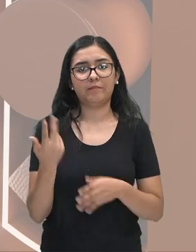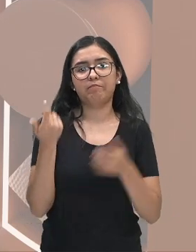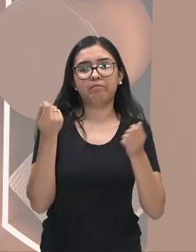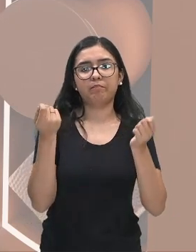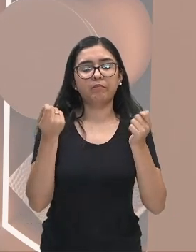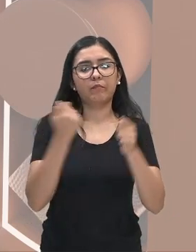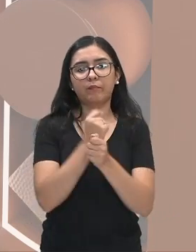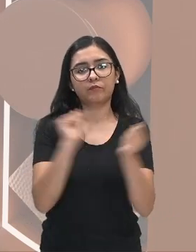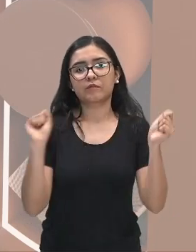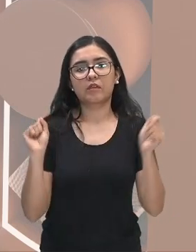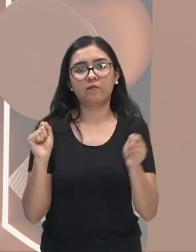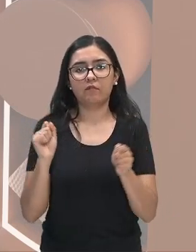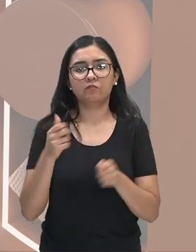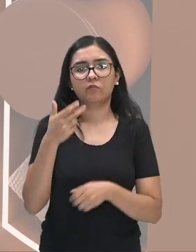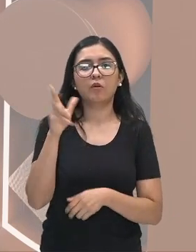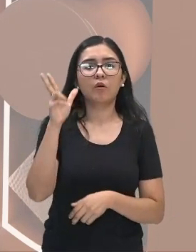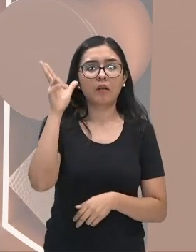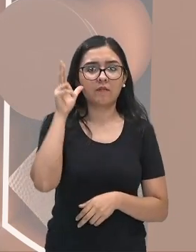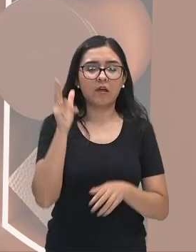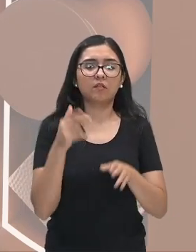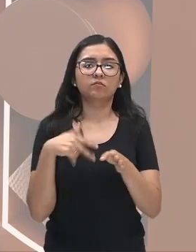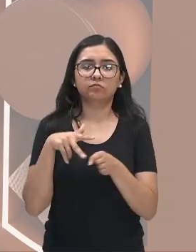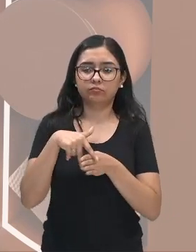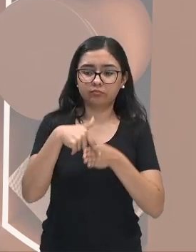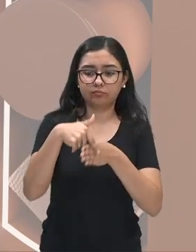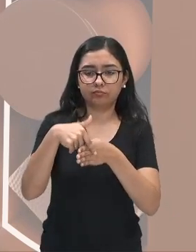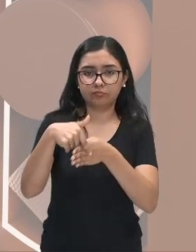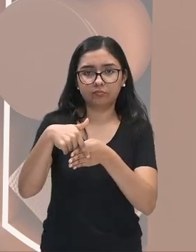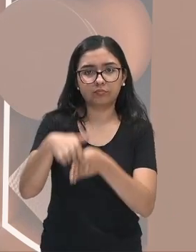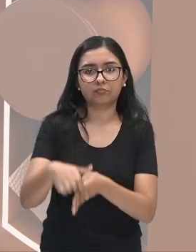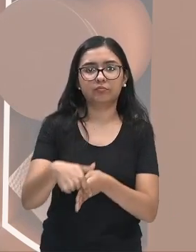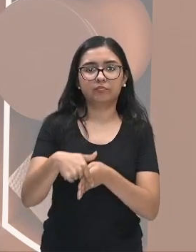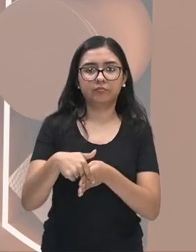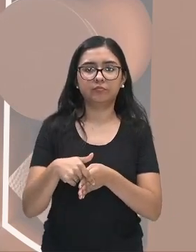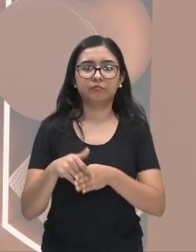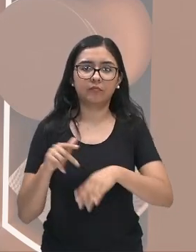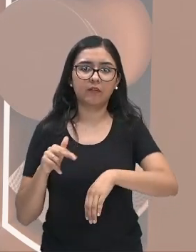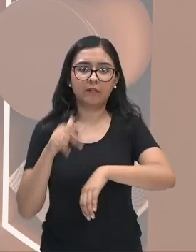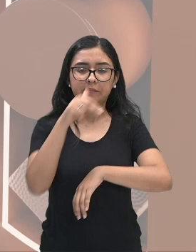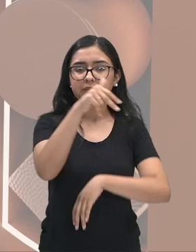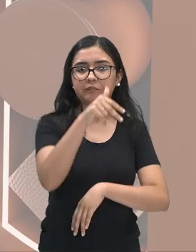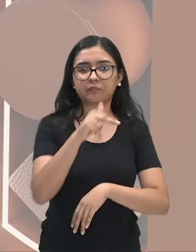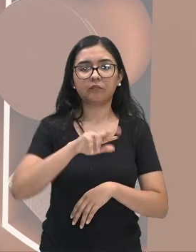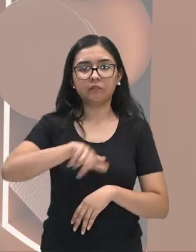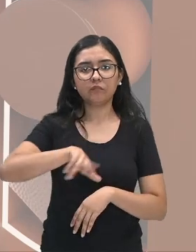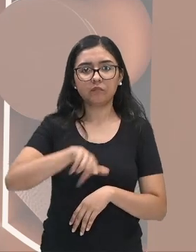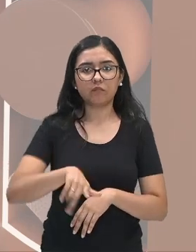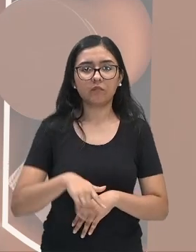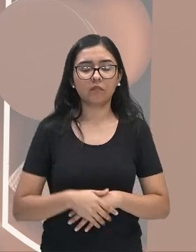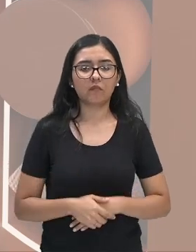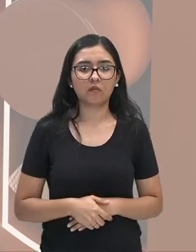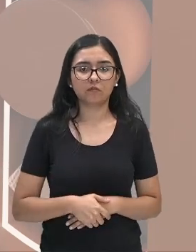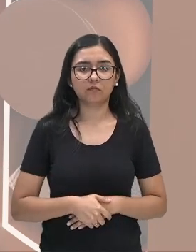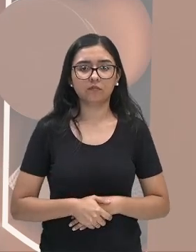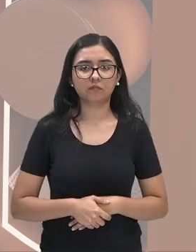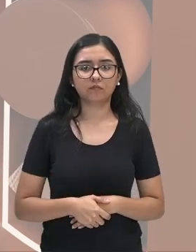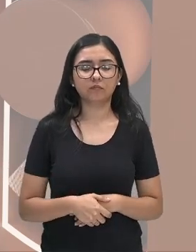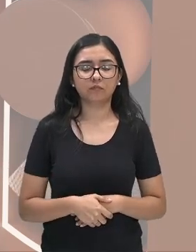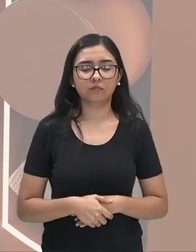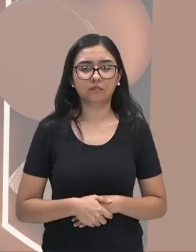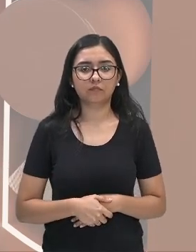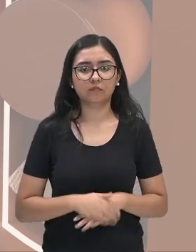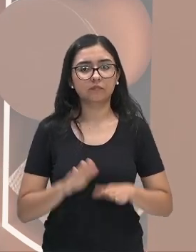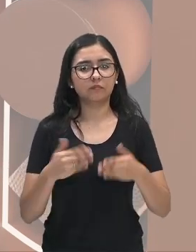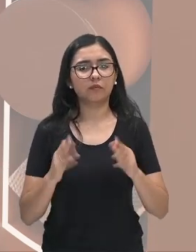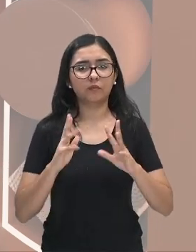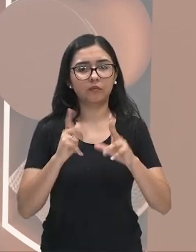Você provavelmente vinha ali num jumento, num burrico, né? E todo esse